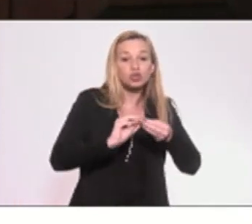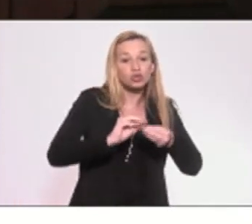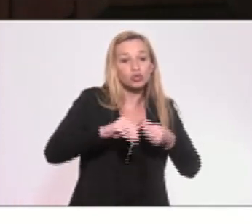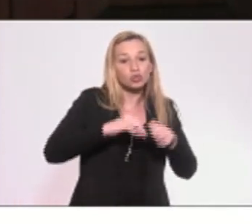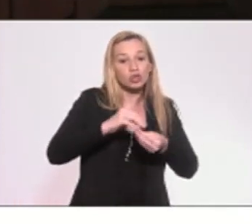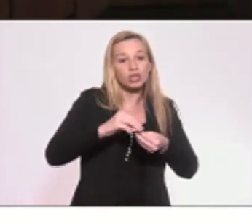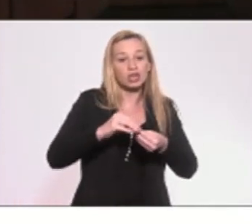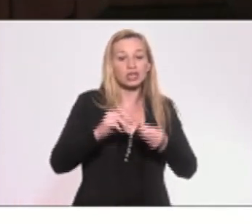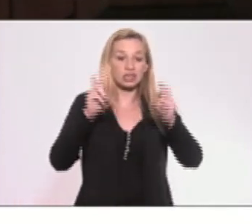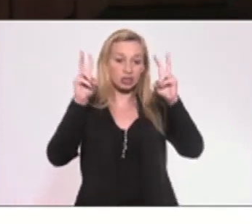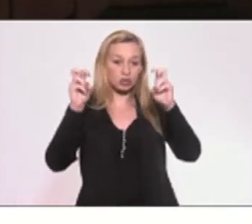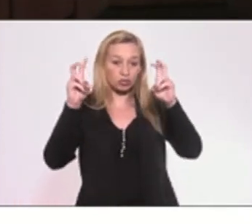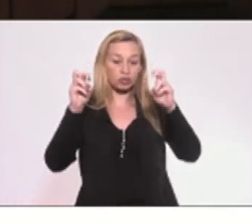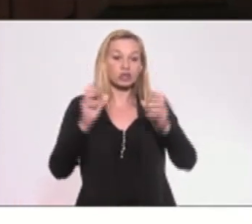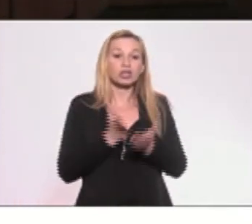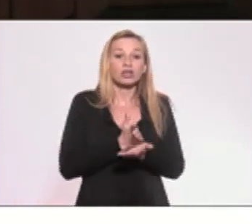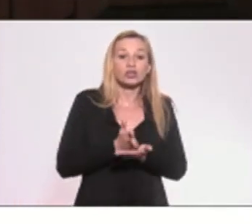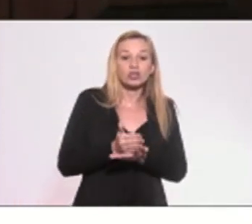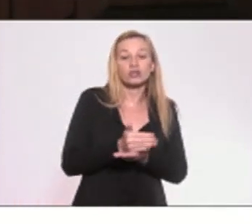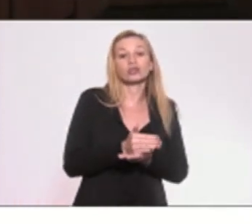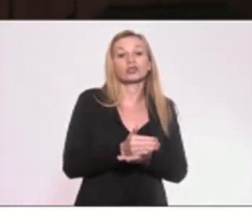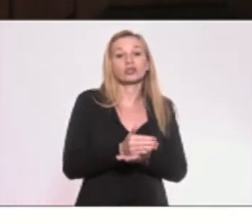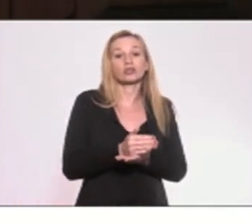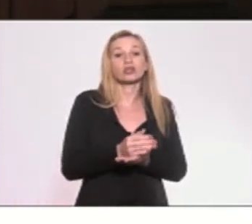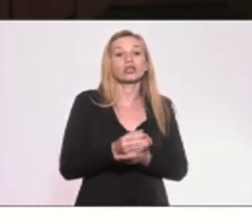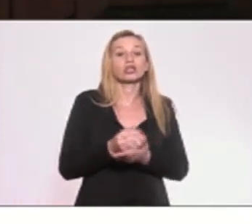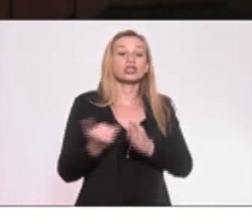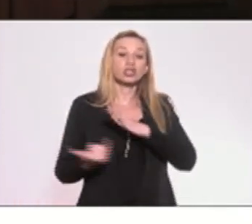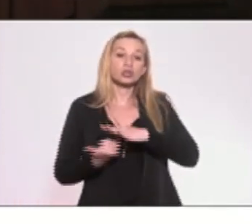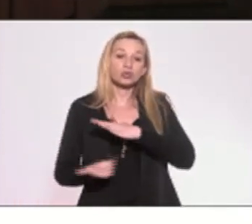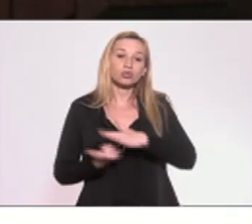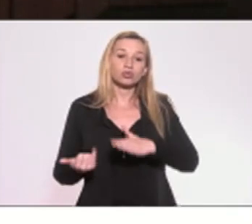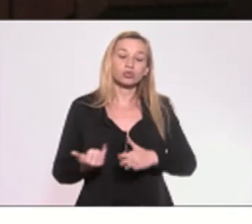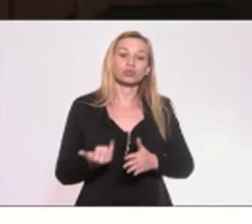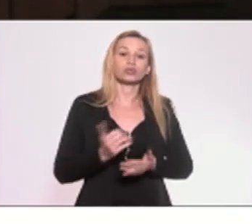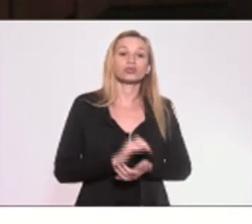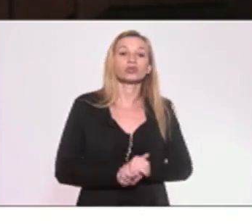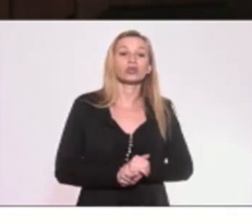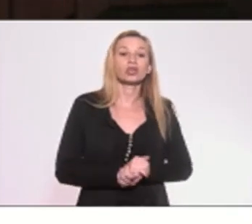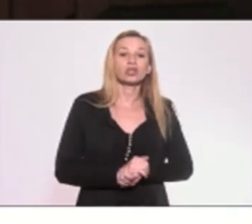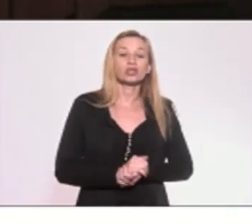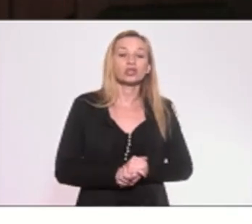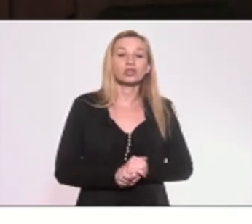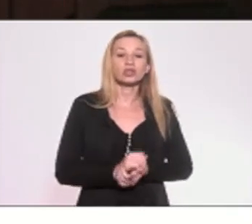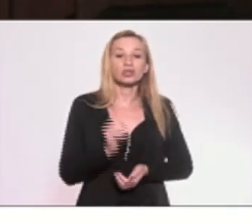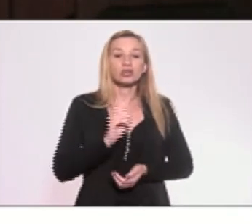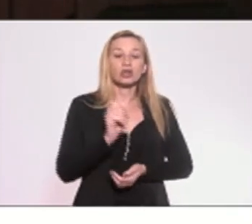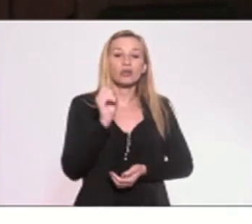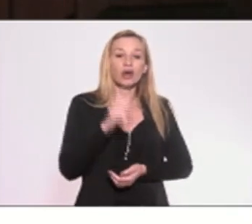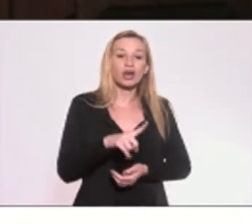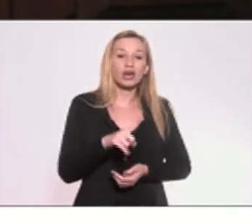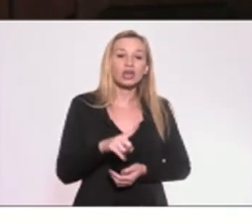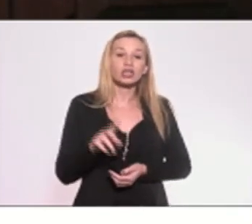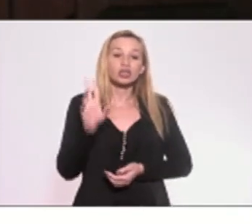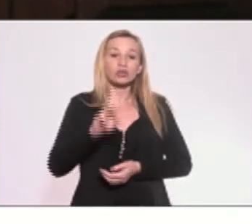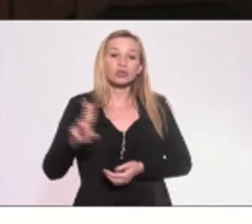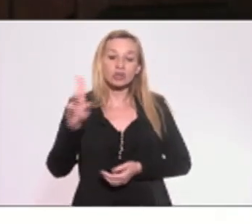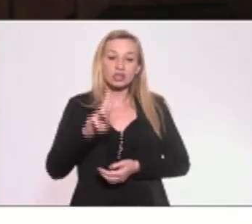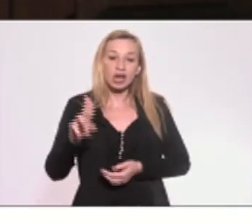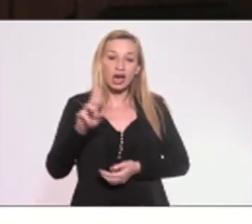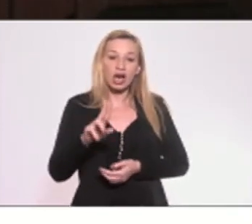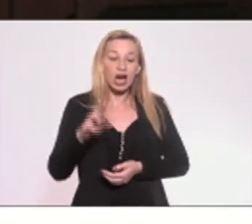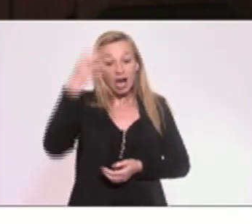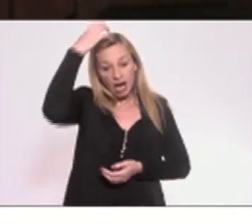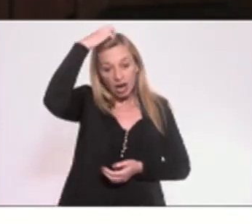um desvirtuamento desse instituto legal. Não seria da sua natureza usar a prerrogativa de impunidade